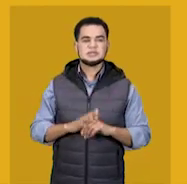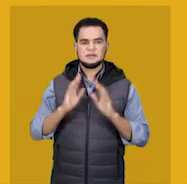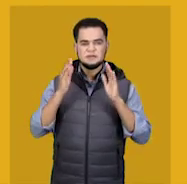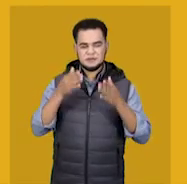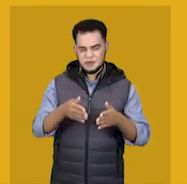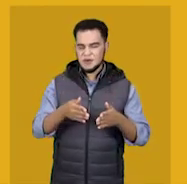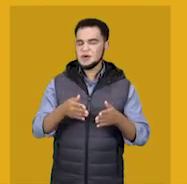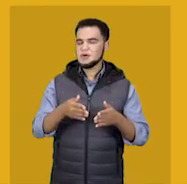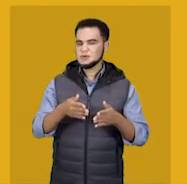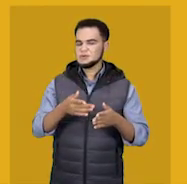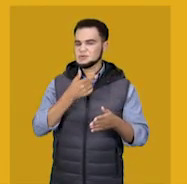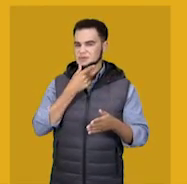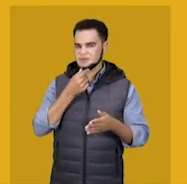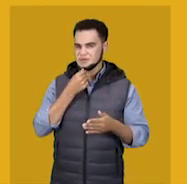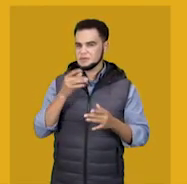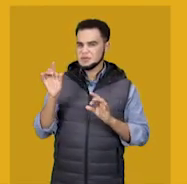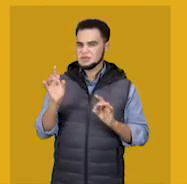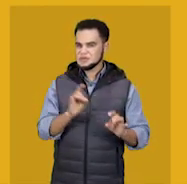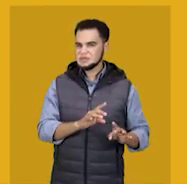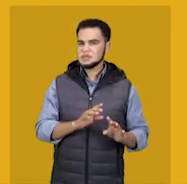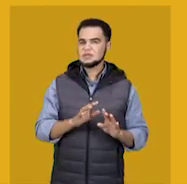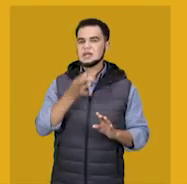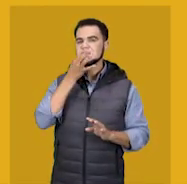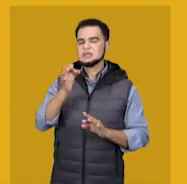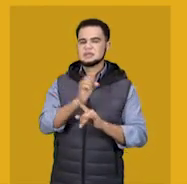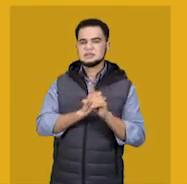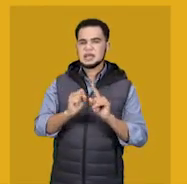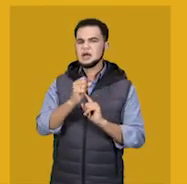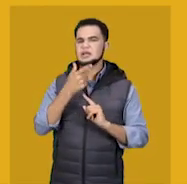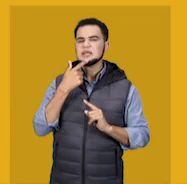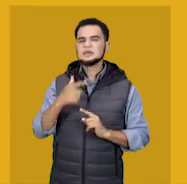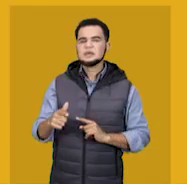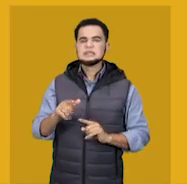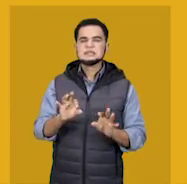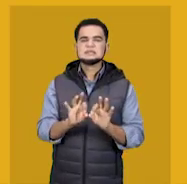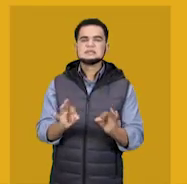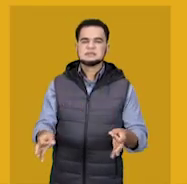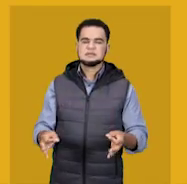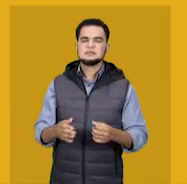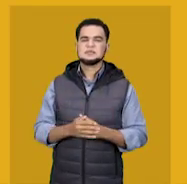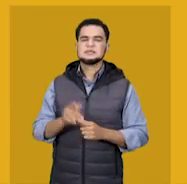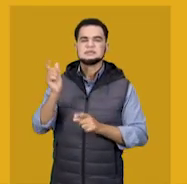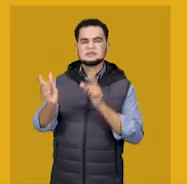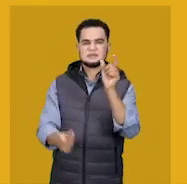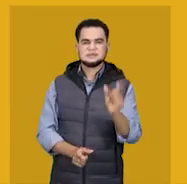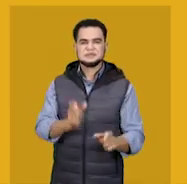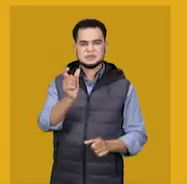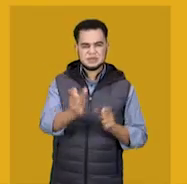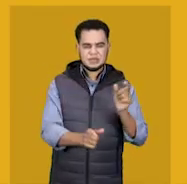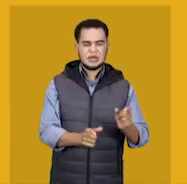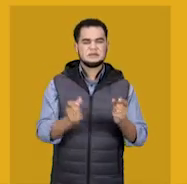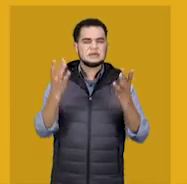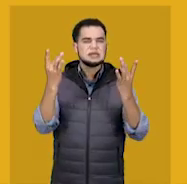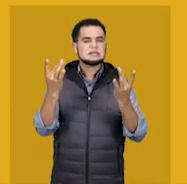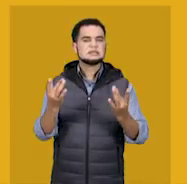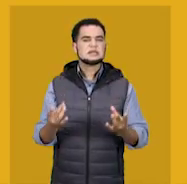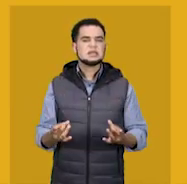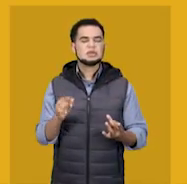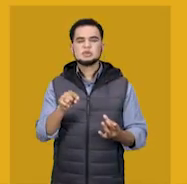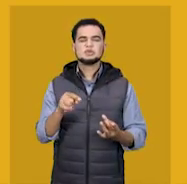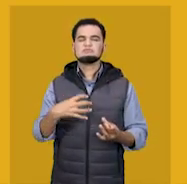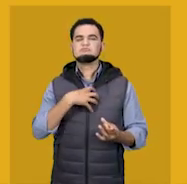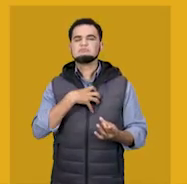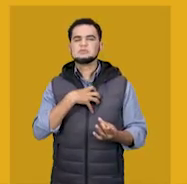crítica social, linguagem simples e objetiva, personagens e ambientes descritos de